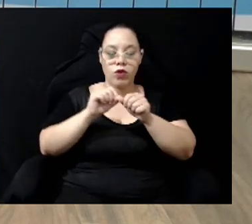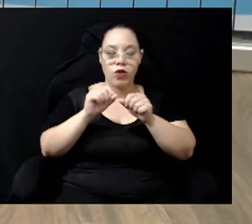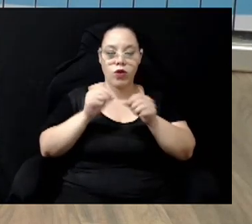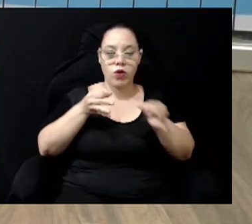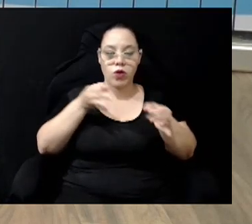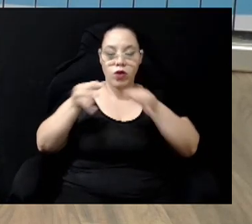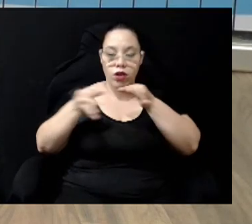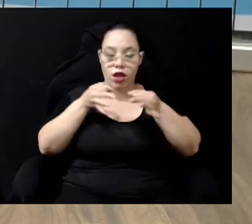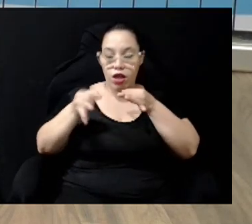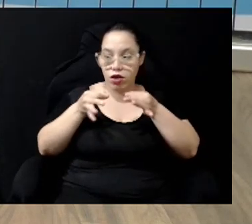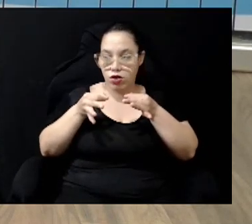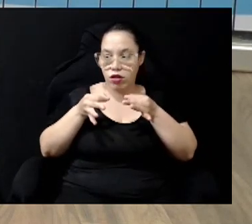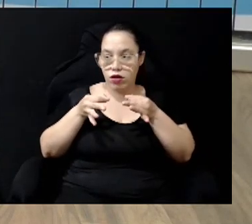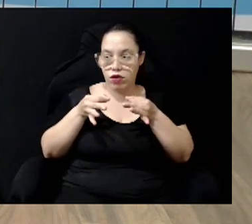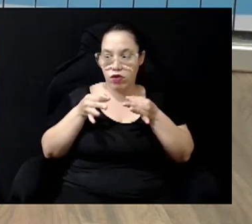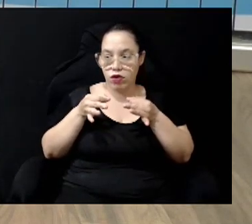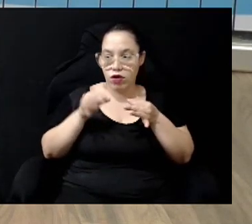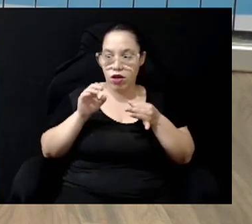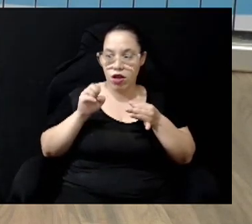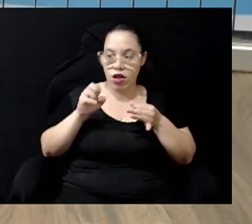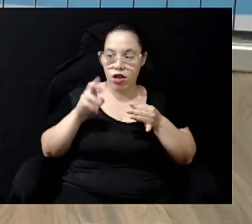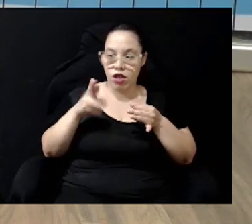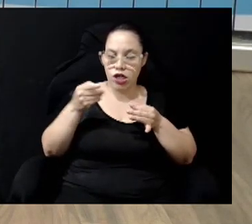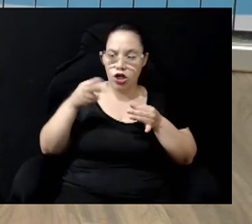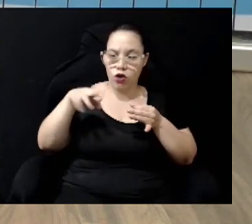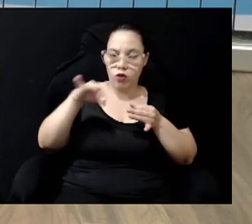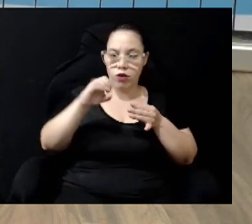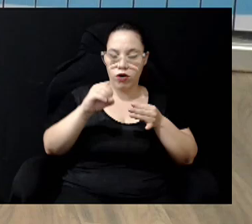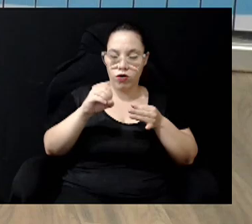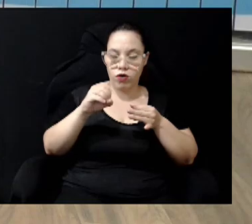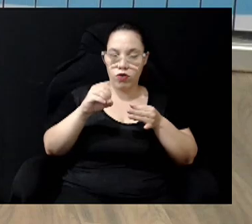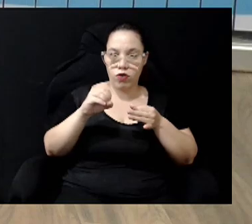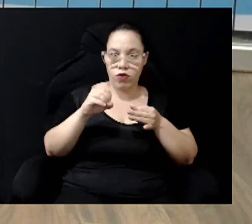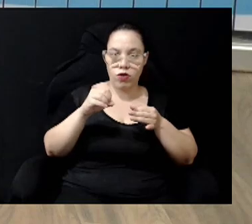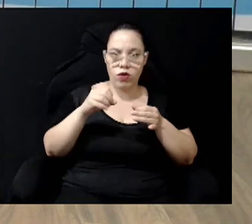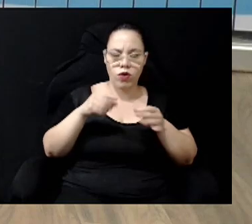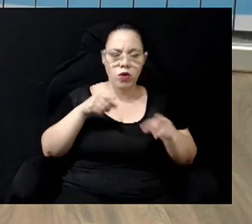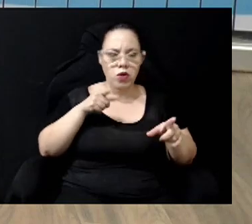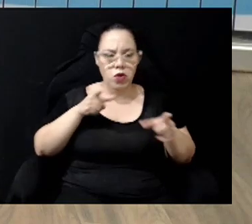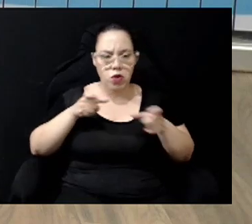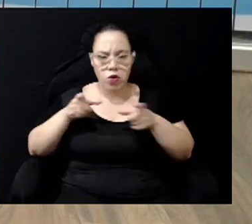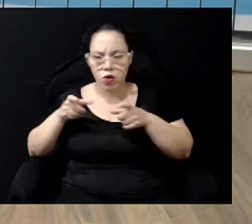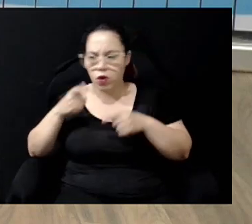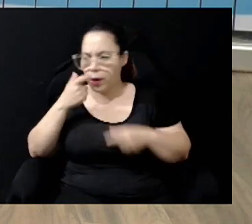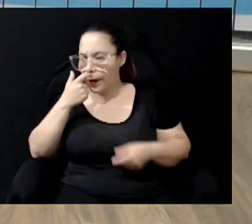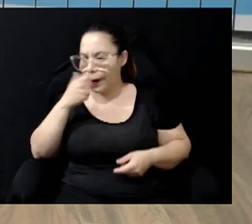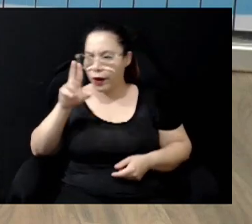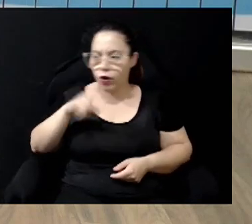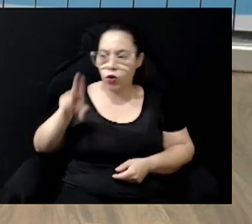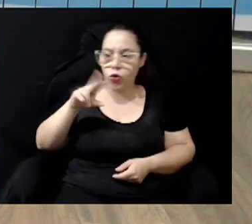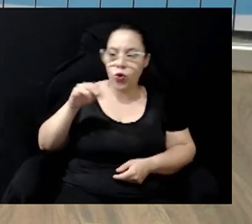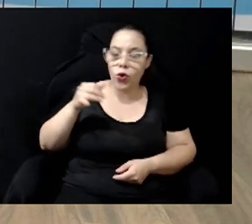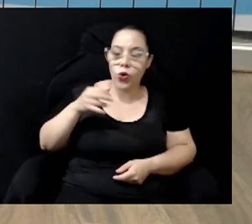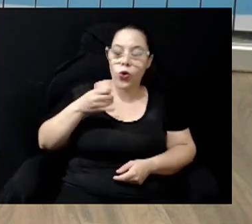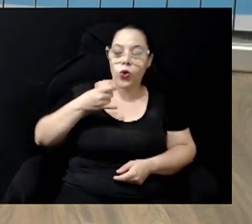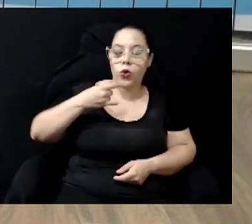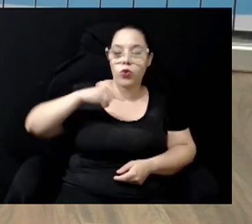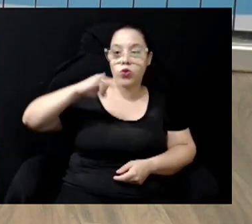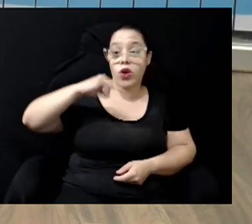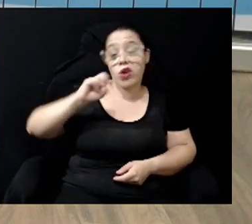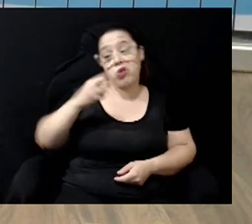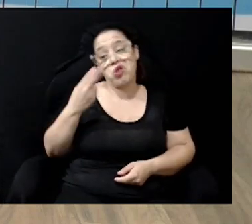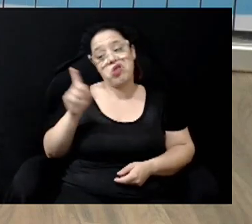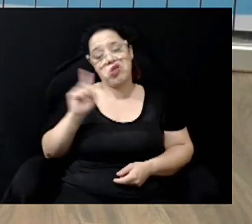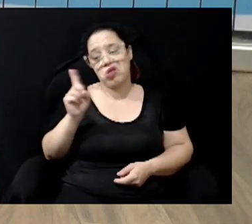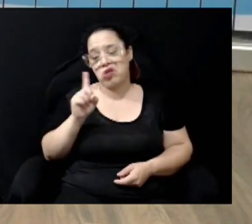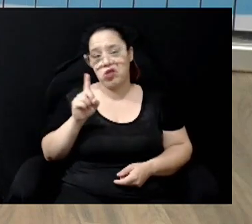com um etilômetro passivo que detecta se a pessoa fez uso de álcool ou não, sem a necessidade de